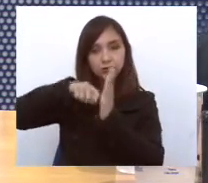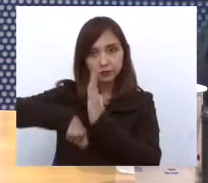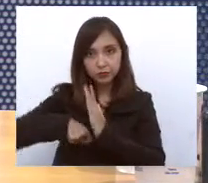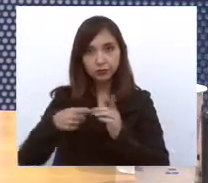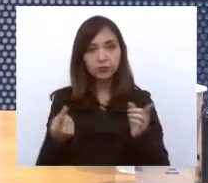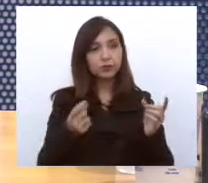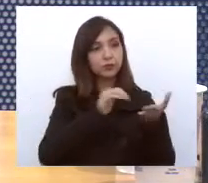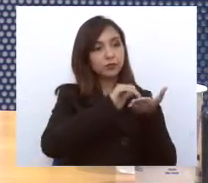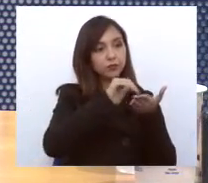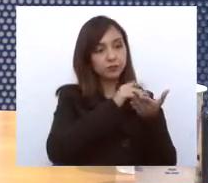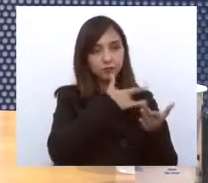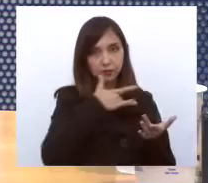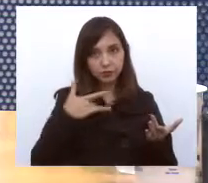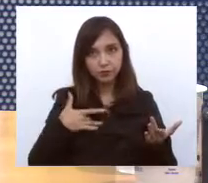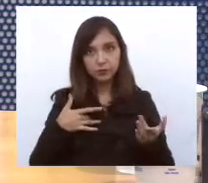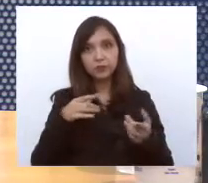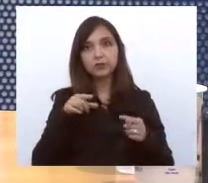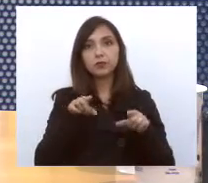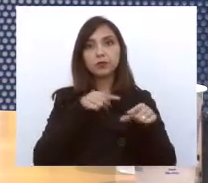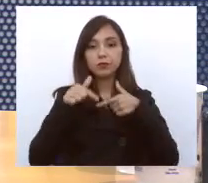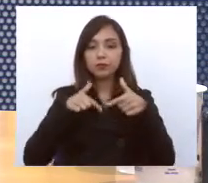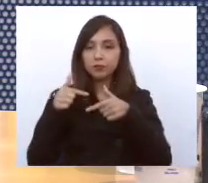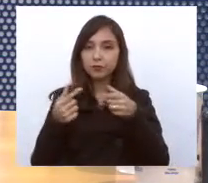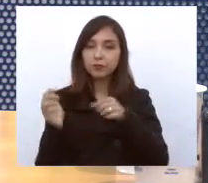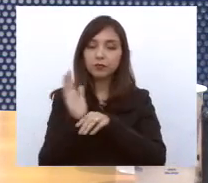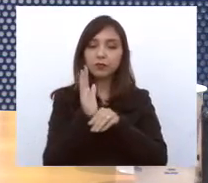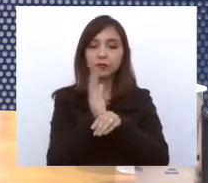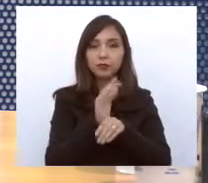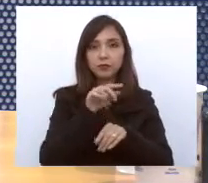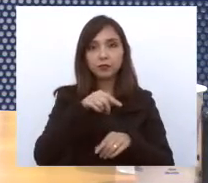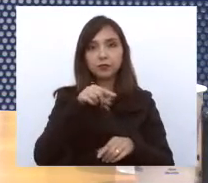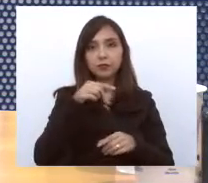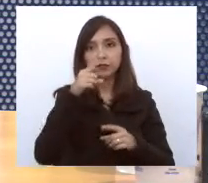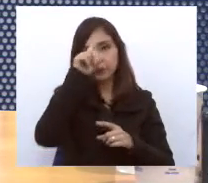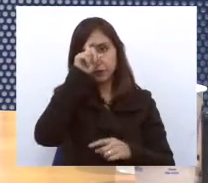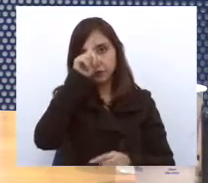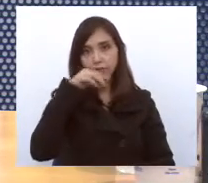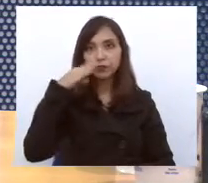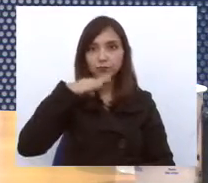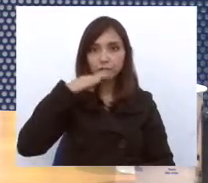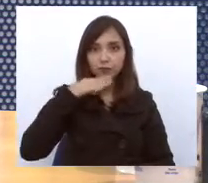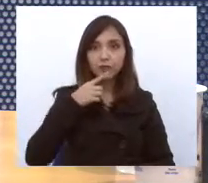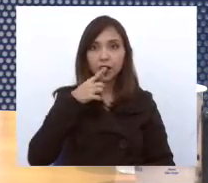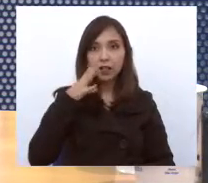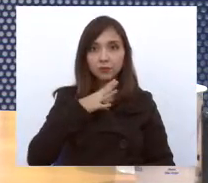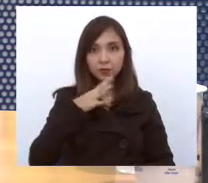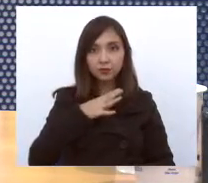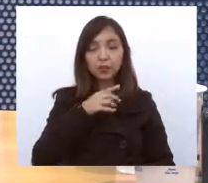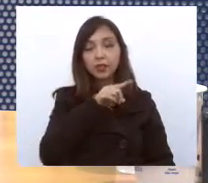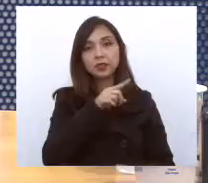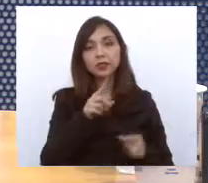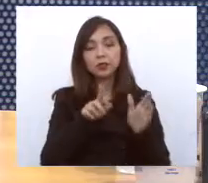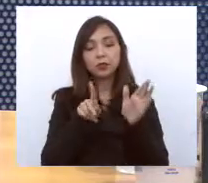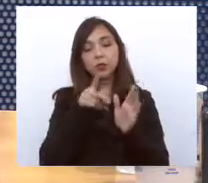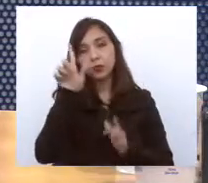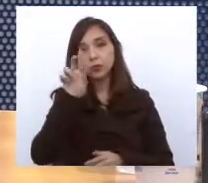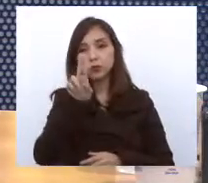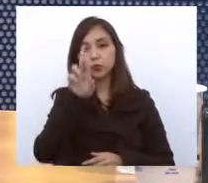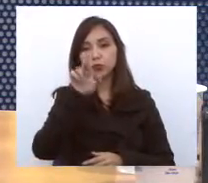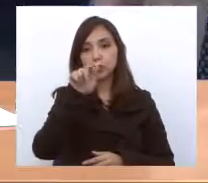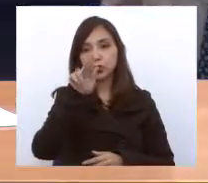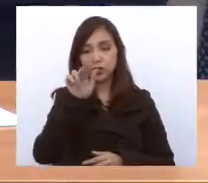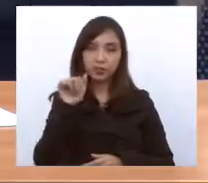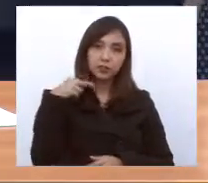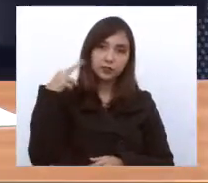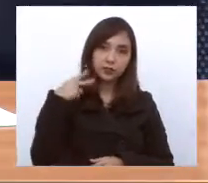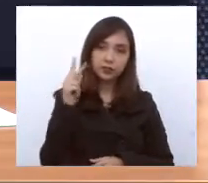entre a Secretaria de Saúde e prestadores de serviço no Hospital Pimentas e no Hospital Municipal de Urgência. Autor, vereador Heleno Metalúrgico.